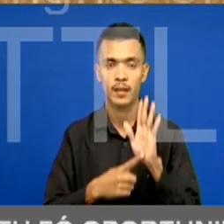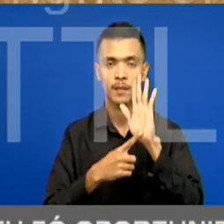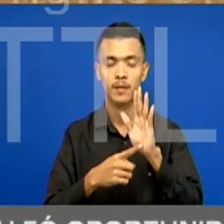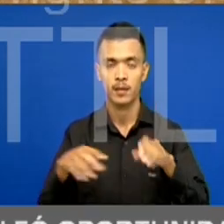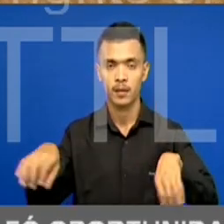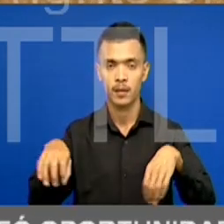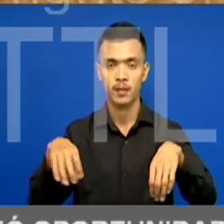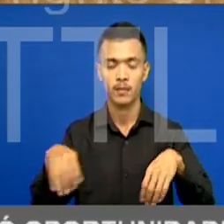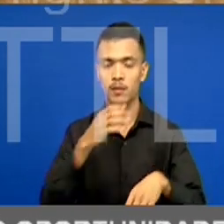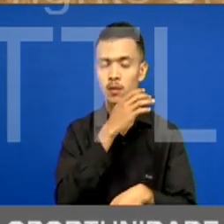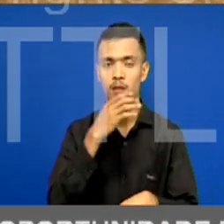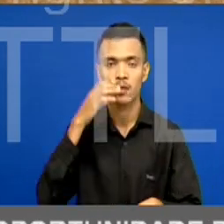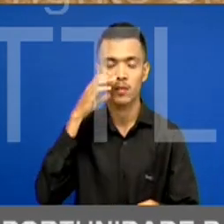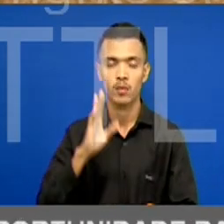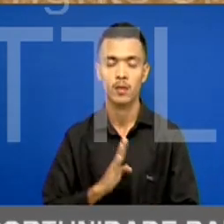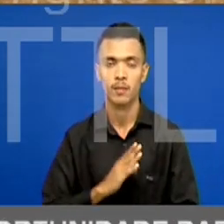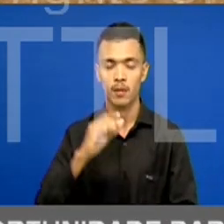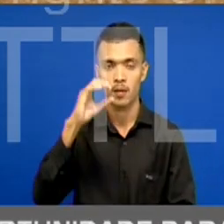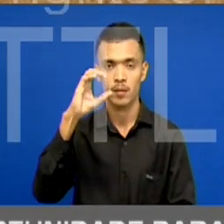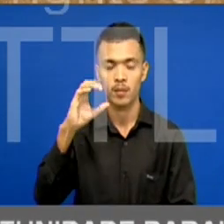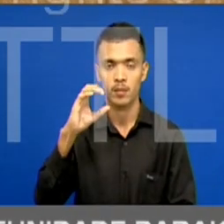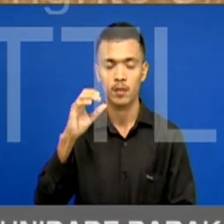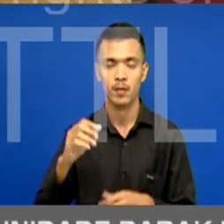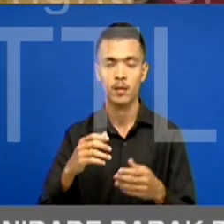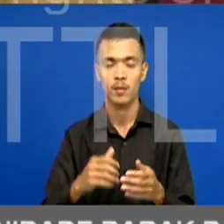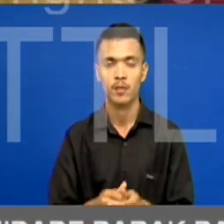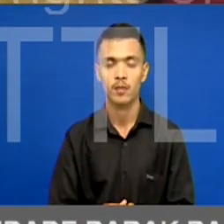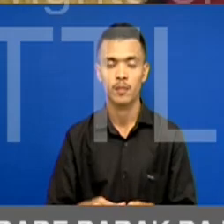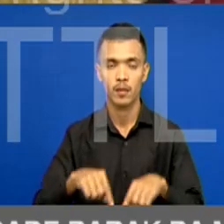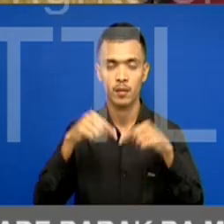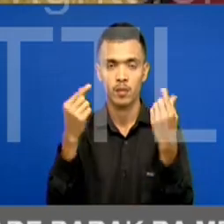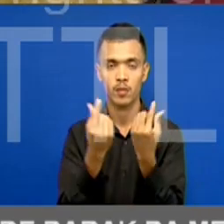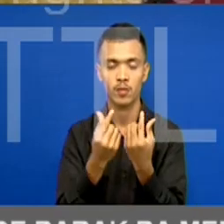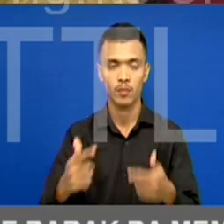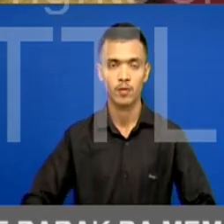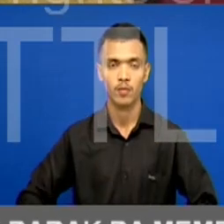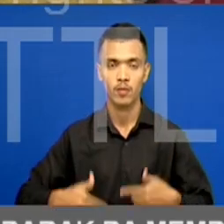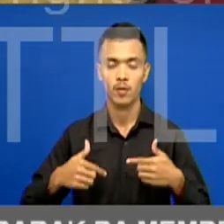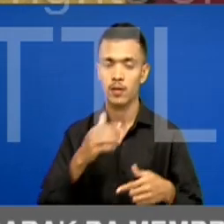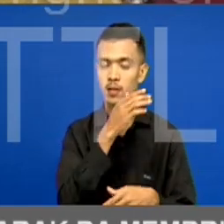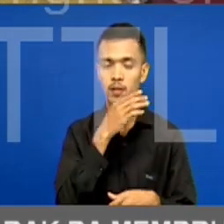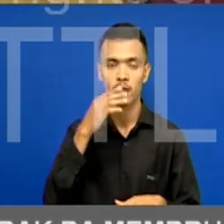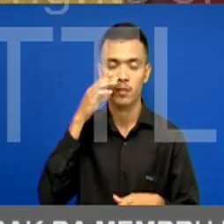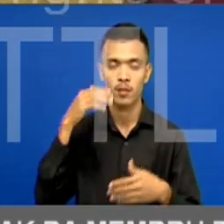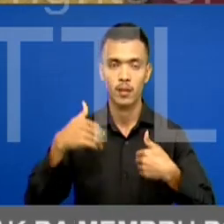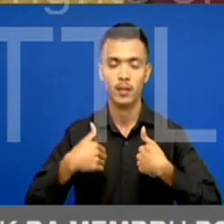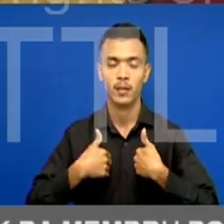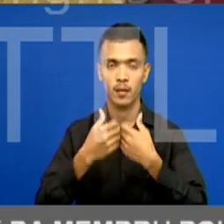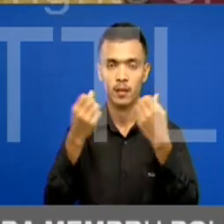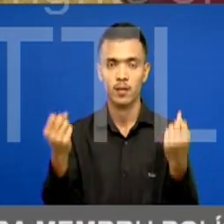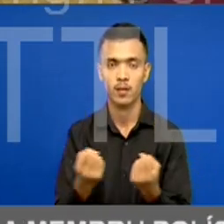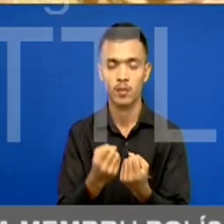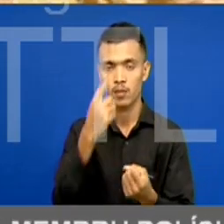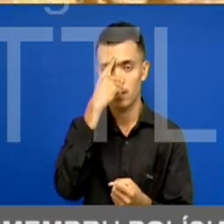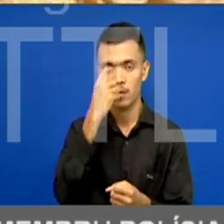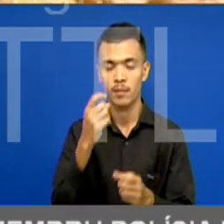Representante Serviço Agricultura Baucau, Marçal Ximenes, apreciava o grupo Mores Nudar Agricultor e a Suku Caibada, também bela raça